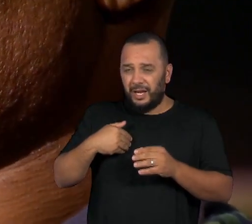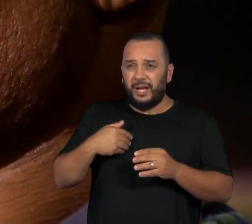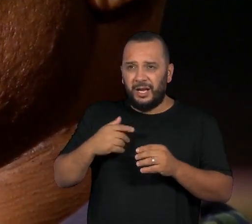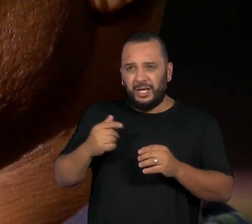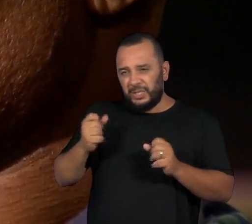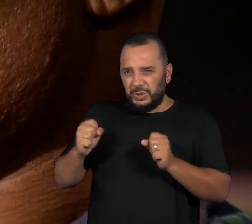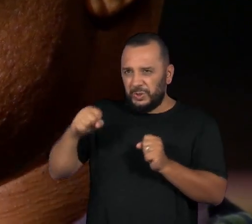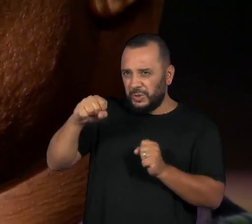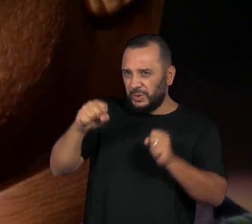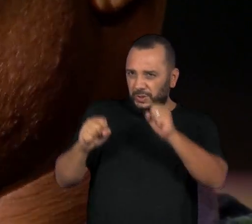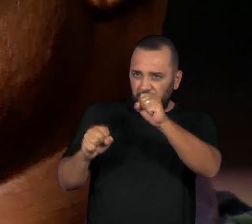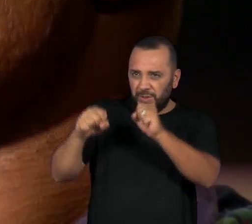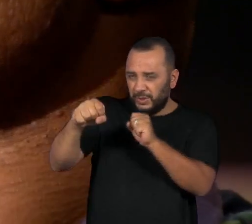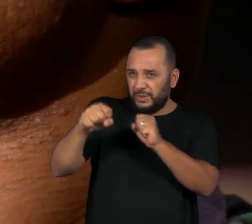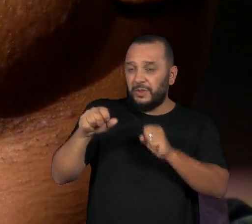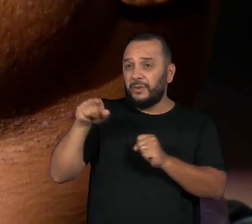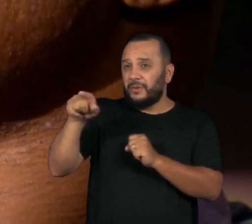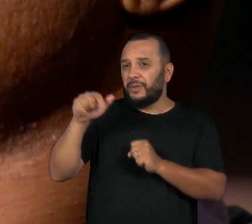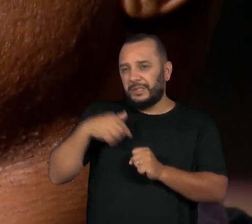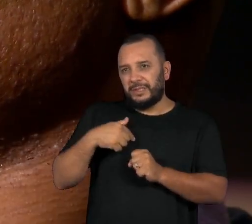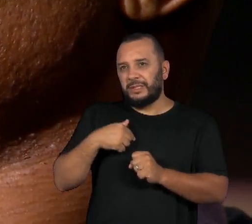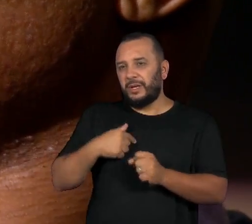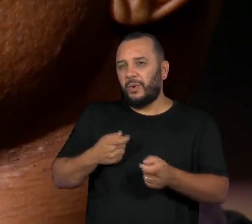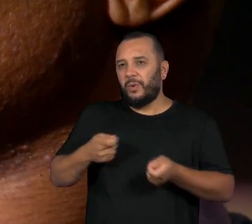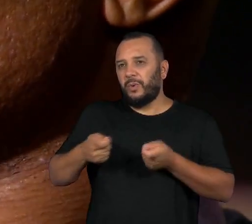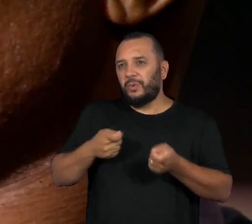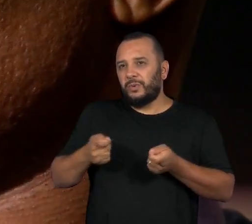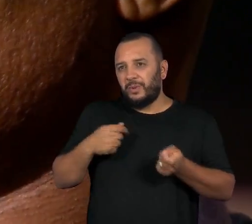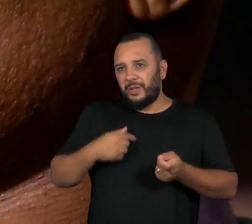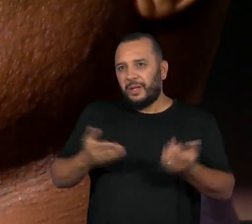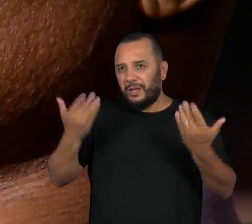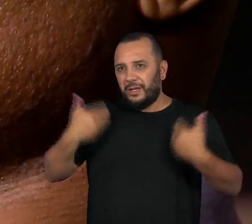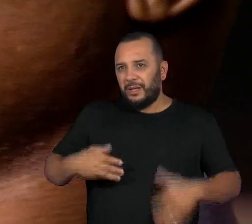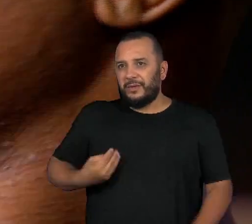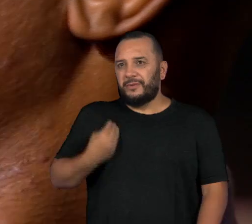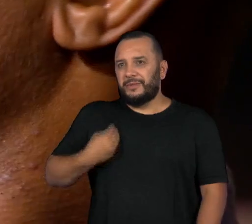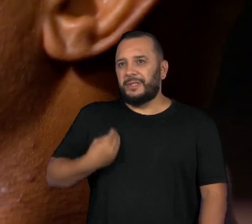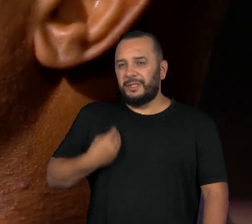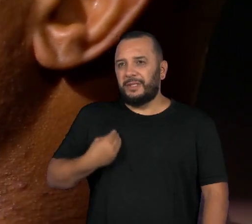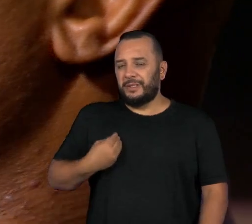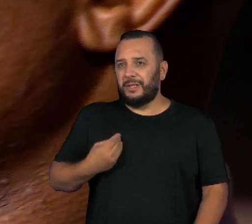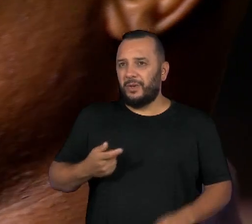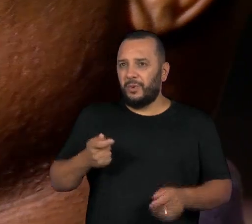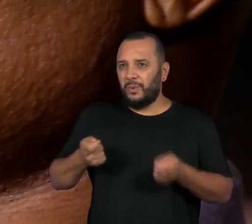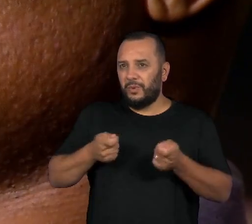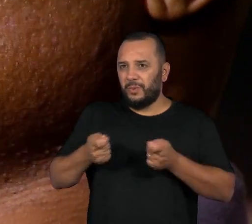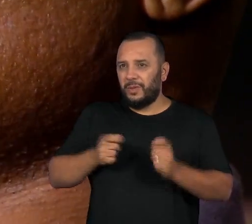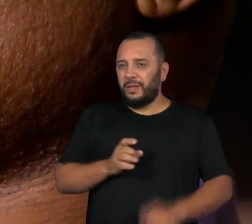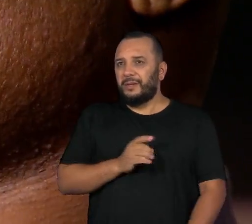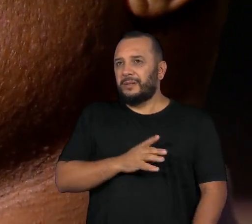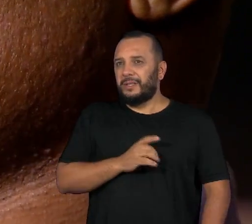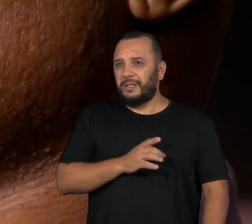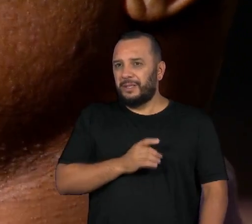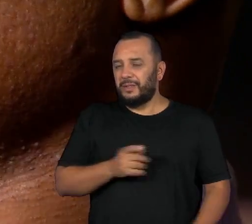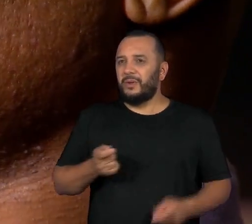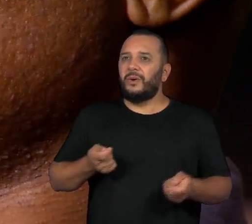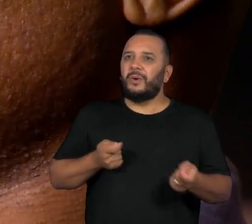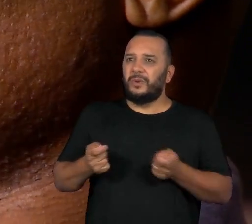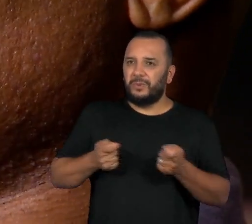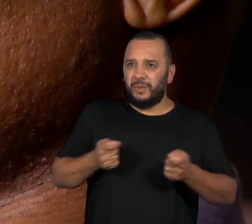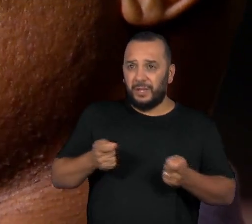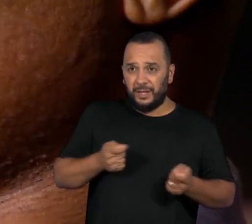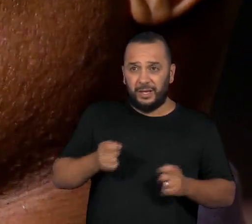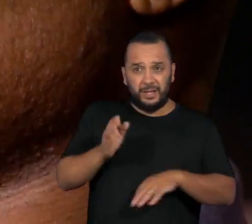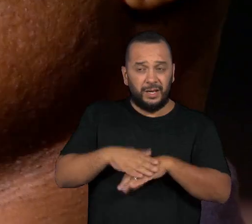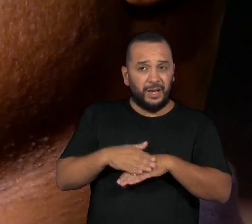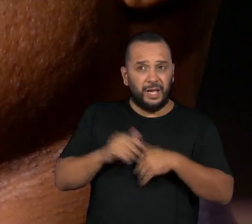para que você consiga controlar suas emoções. Você controlar o medo, você controlar as suas